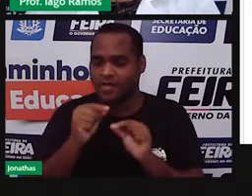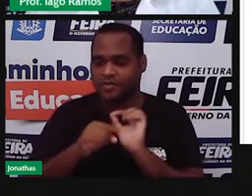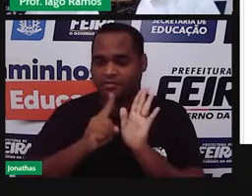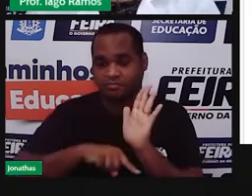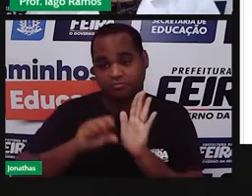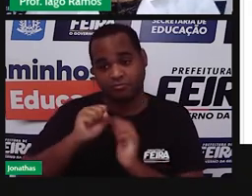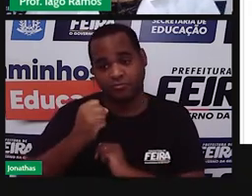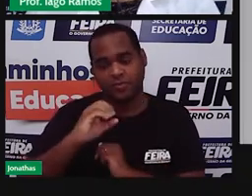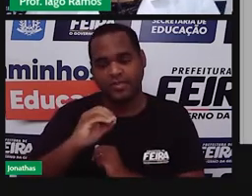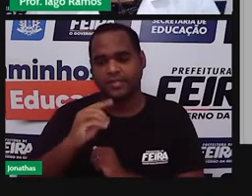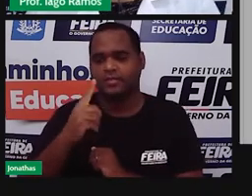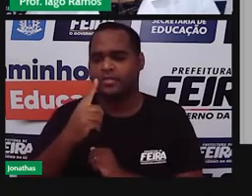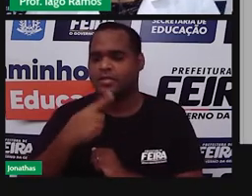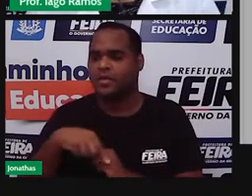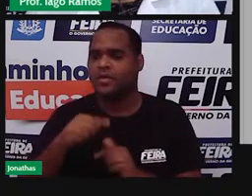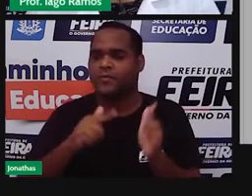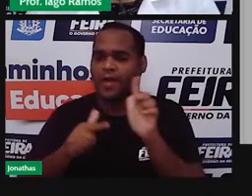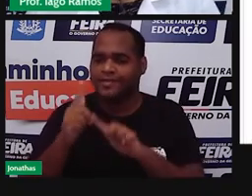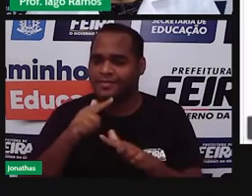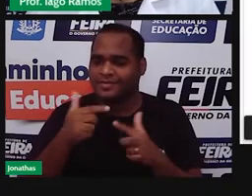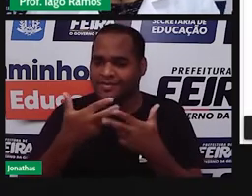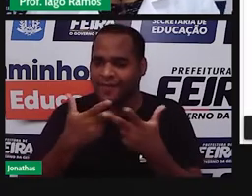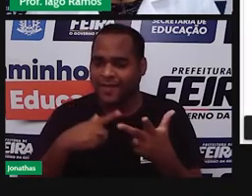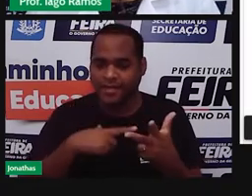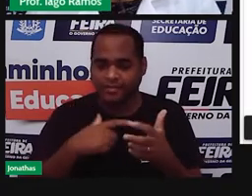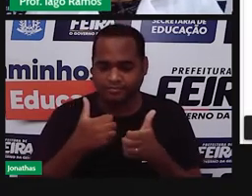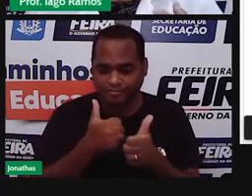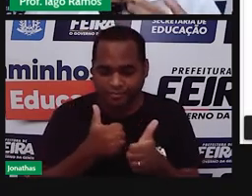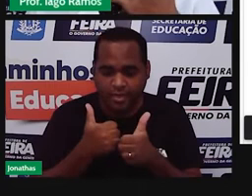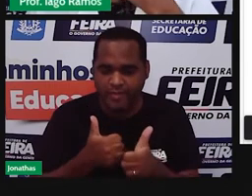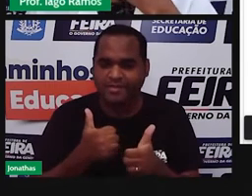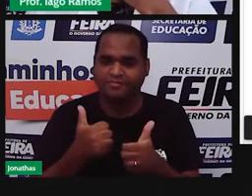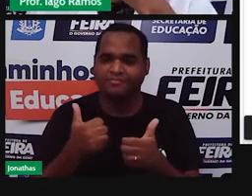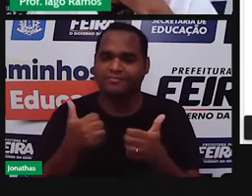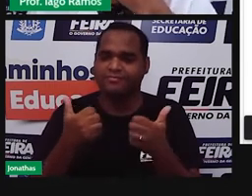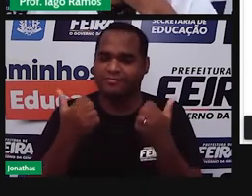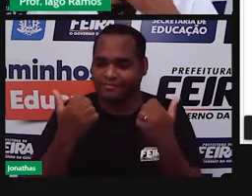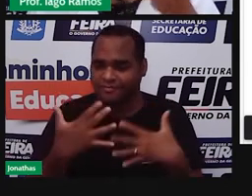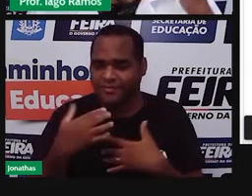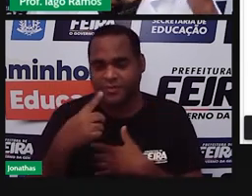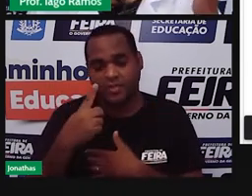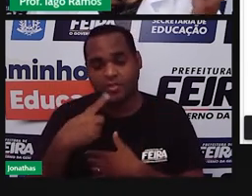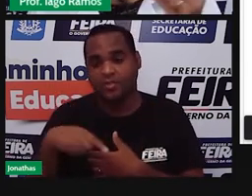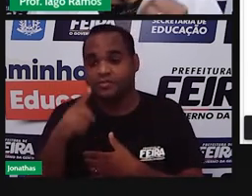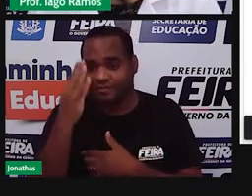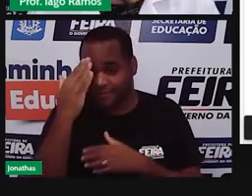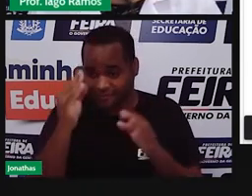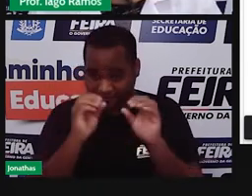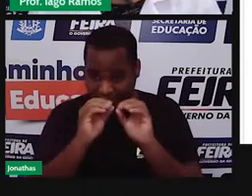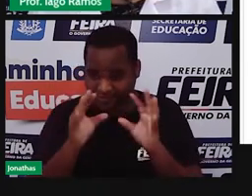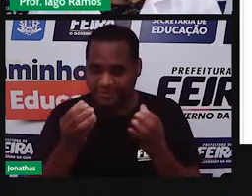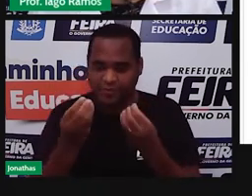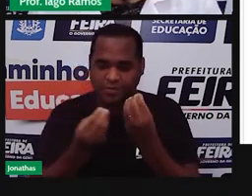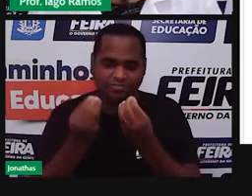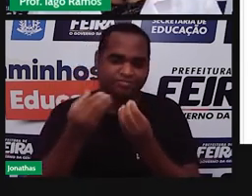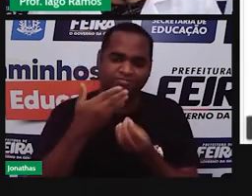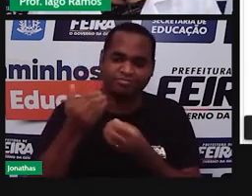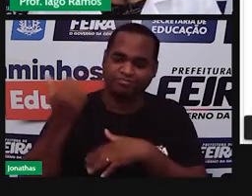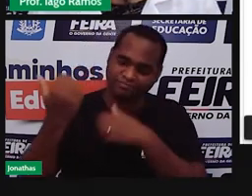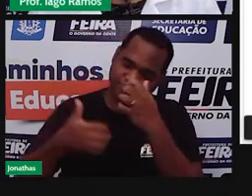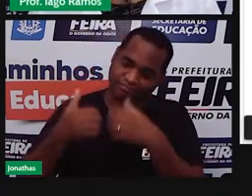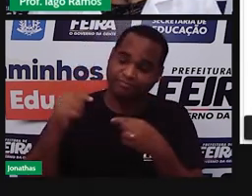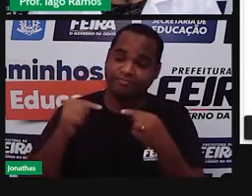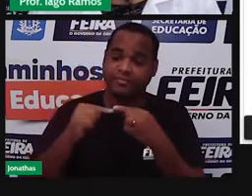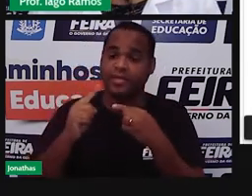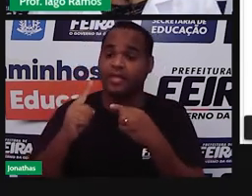Beleza? Conseguiu acompanhar essa situação? Já já a gente vai entender melhor isso daqui.